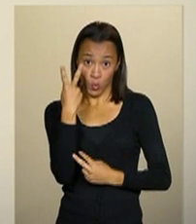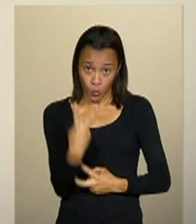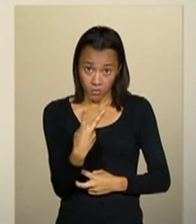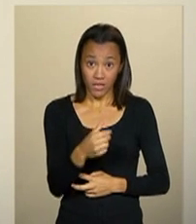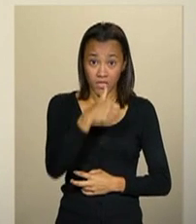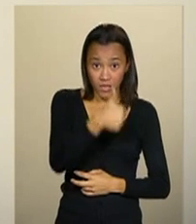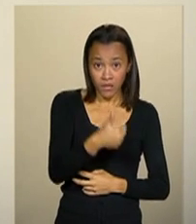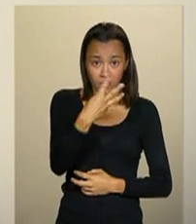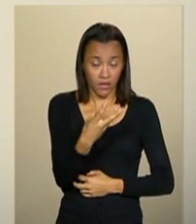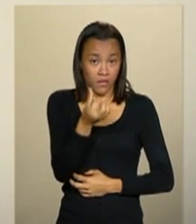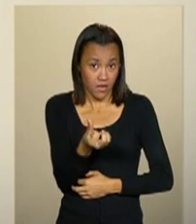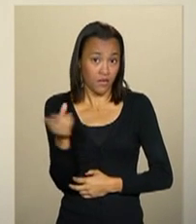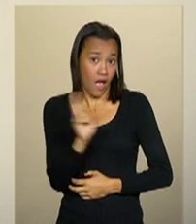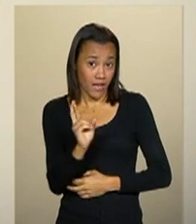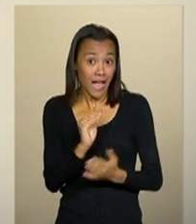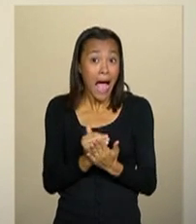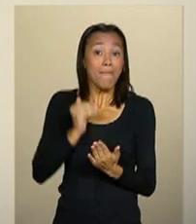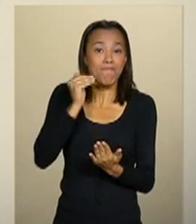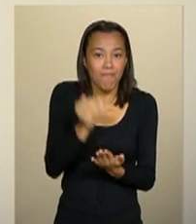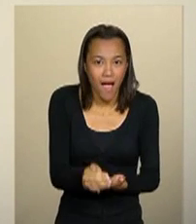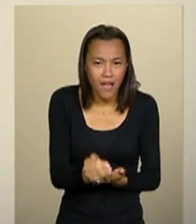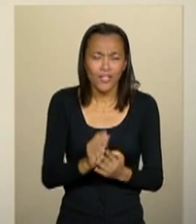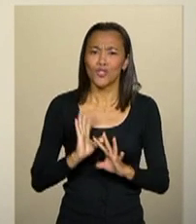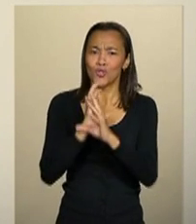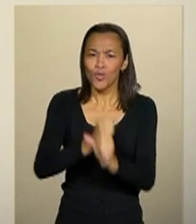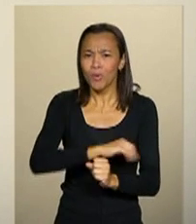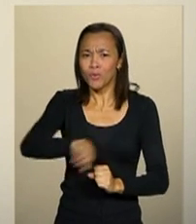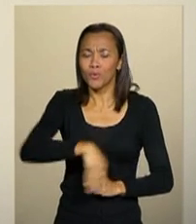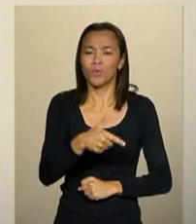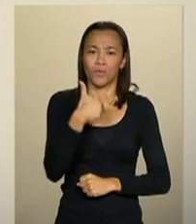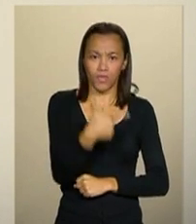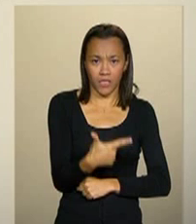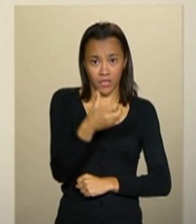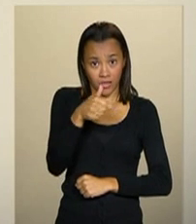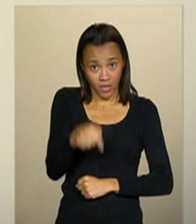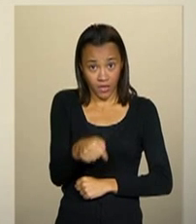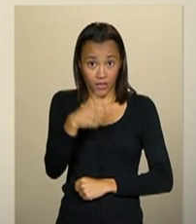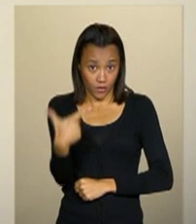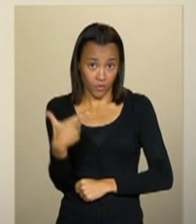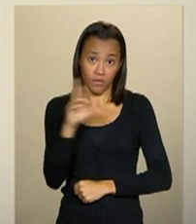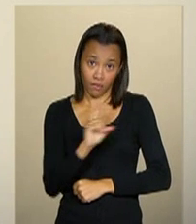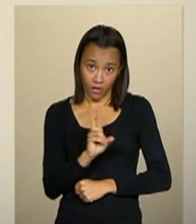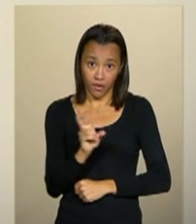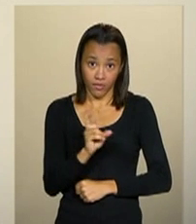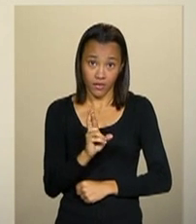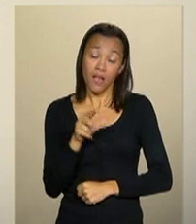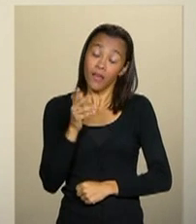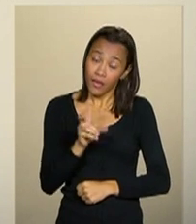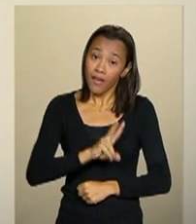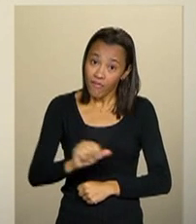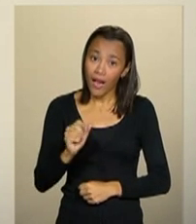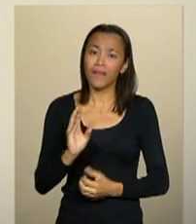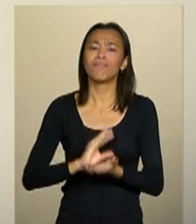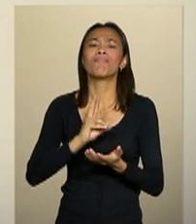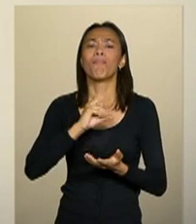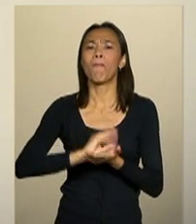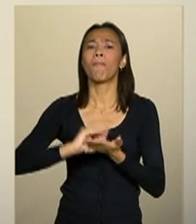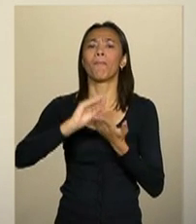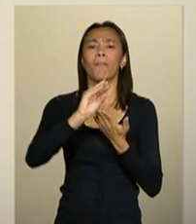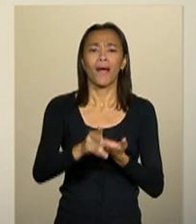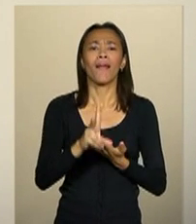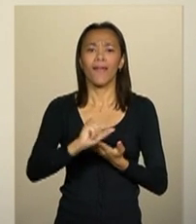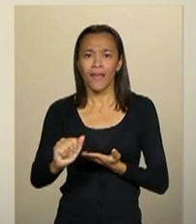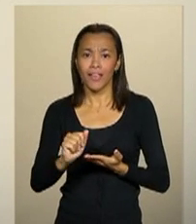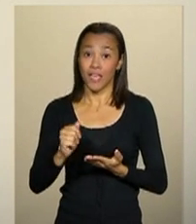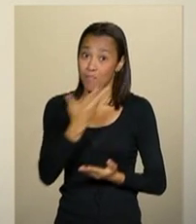de 136 reais a mais totalizando 272 reais que serão bancados